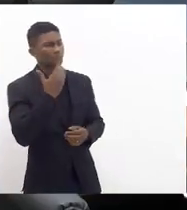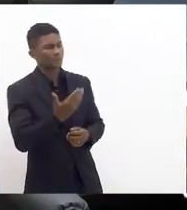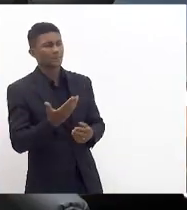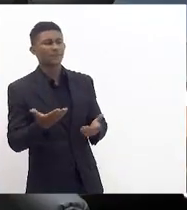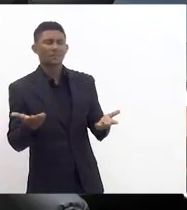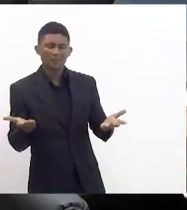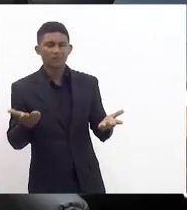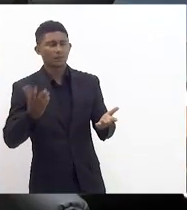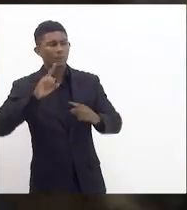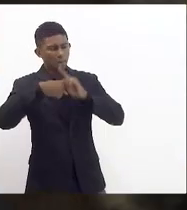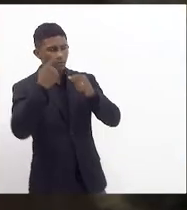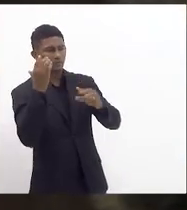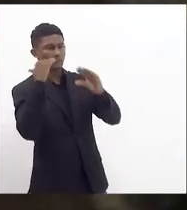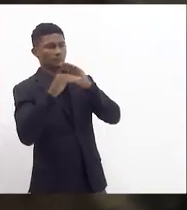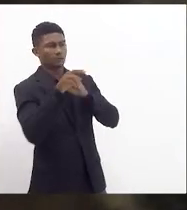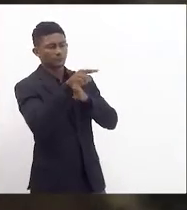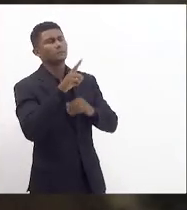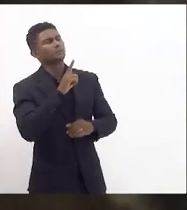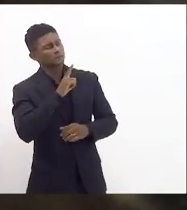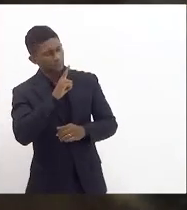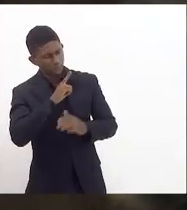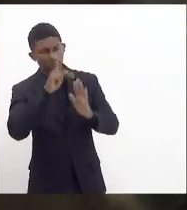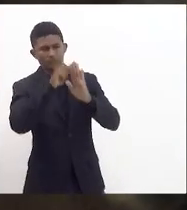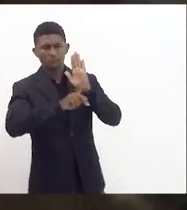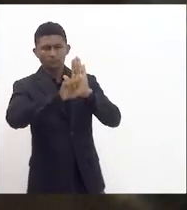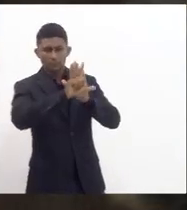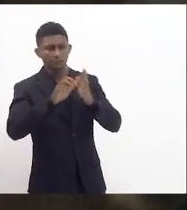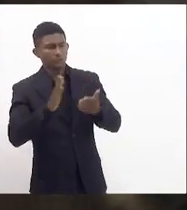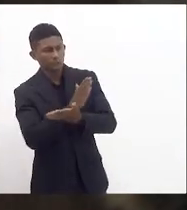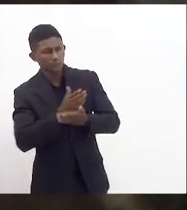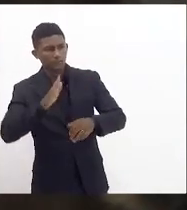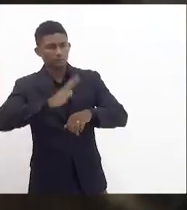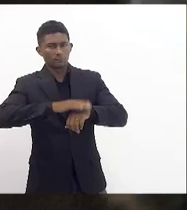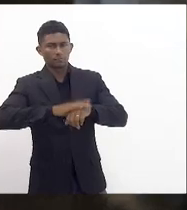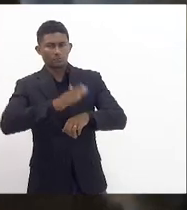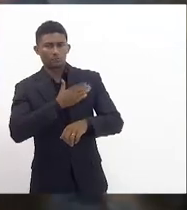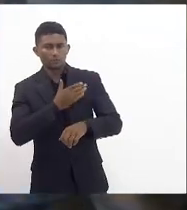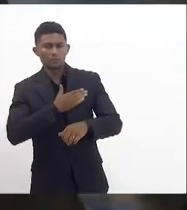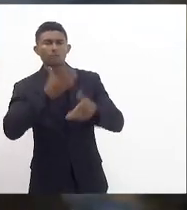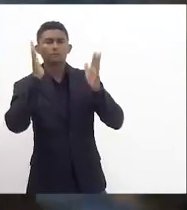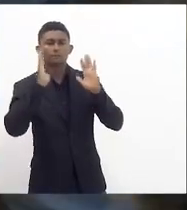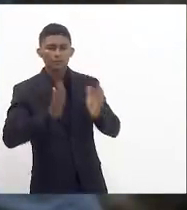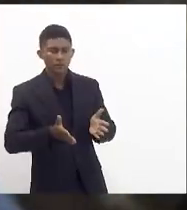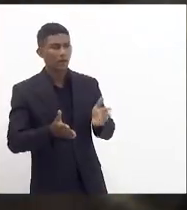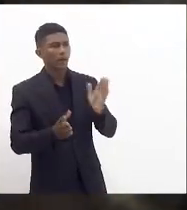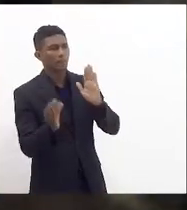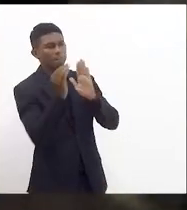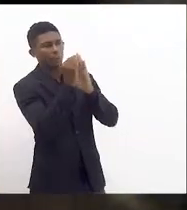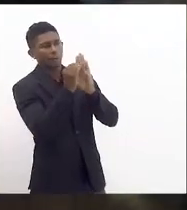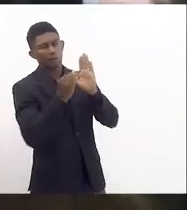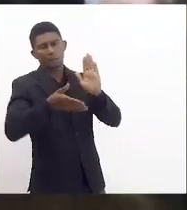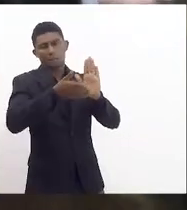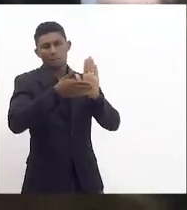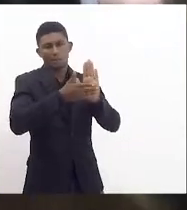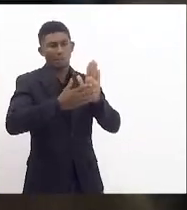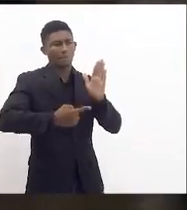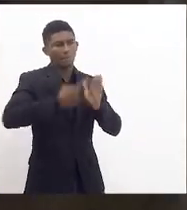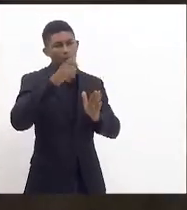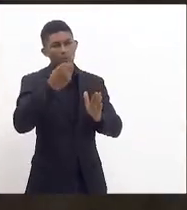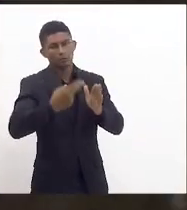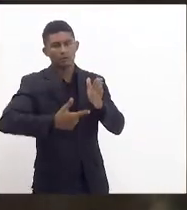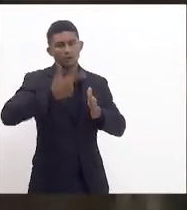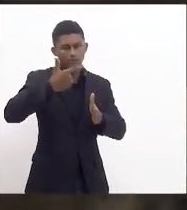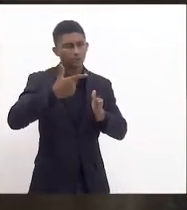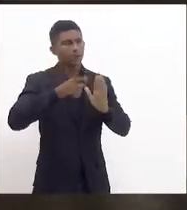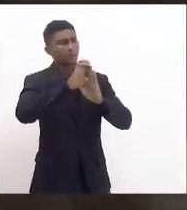agora, não vou mandar para a Vossa Excelência, mas tem alguns projetos de minha autoria que já vieram para a pauta em primeiro ou até em segunda. Saíram com emendas e não